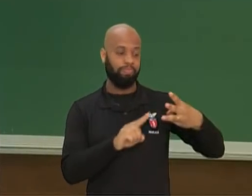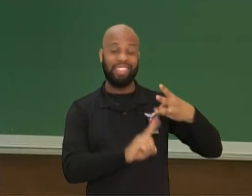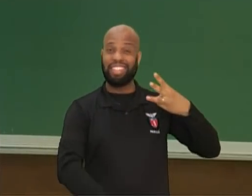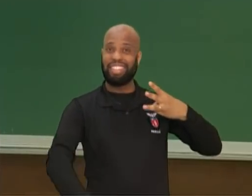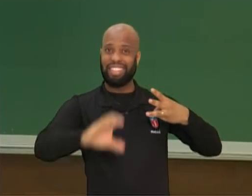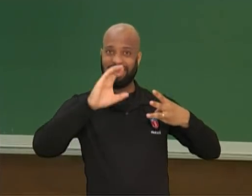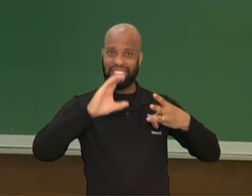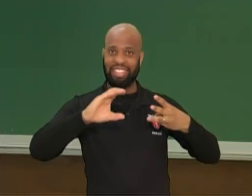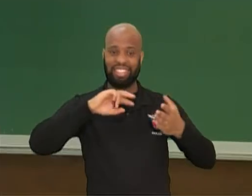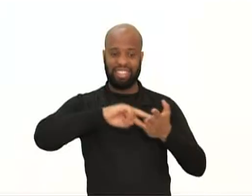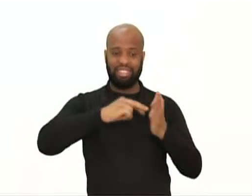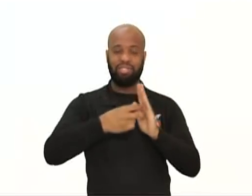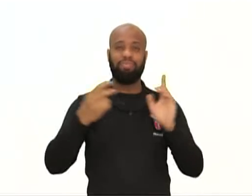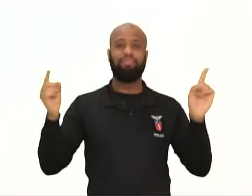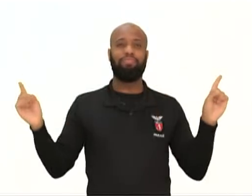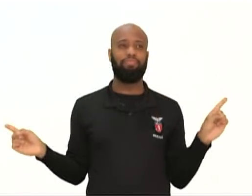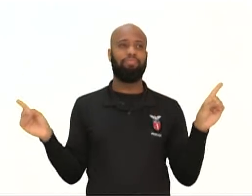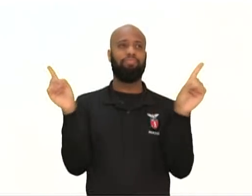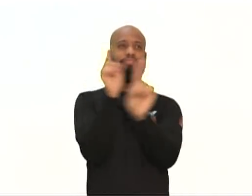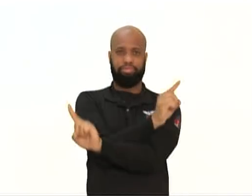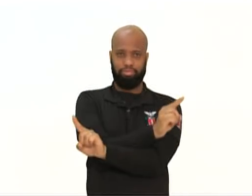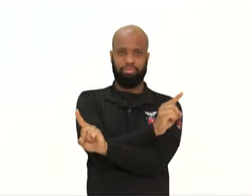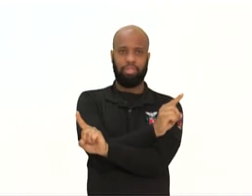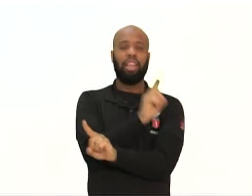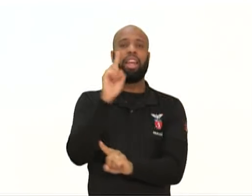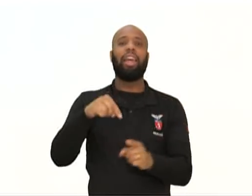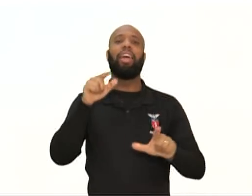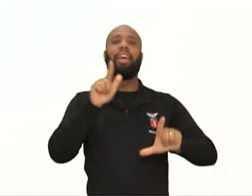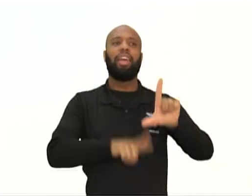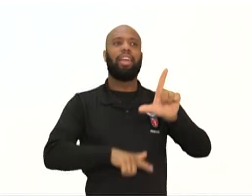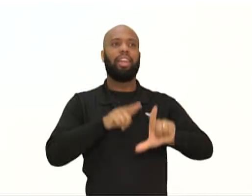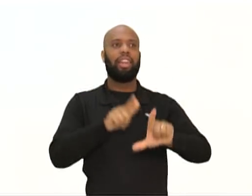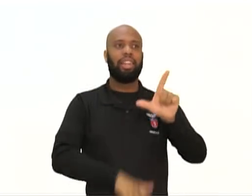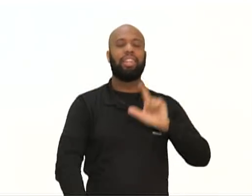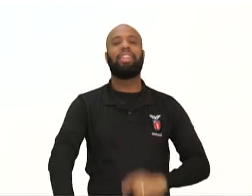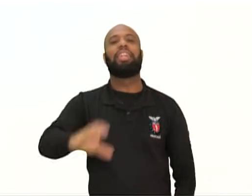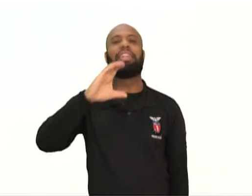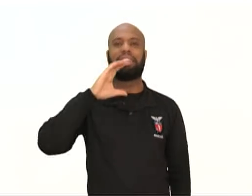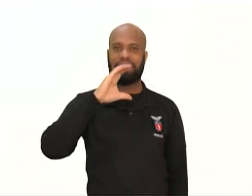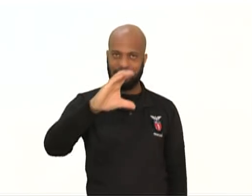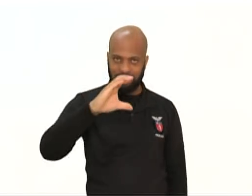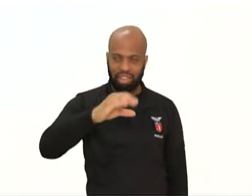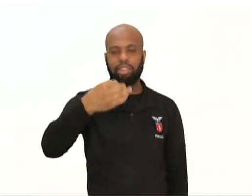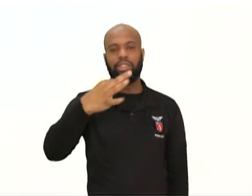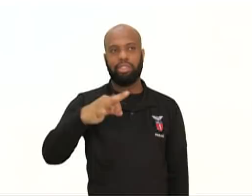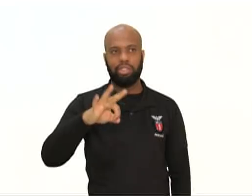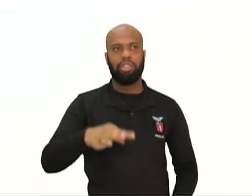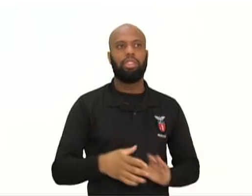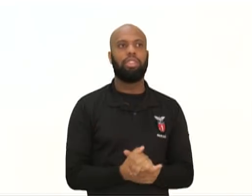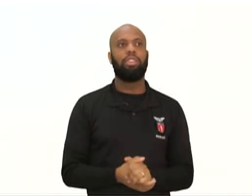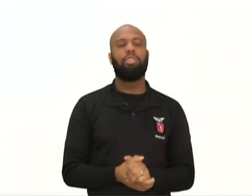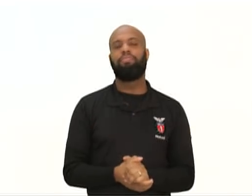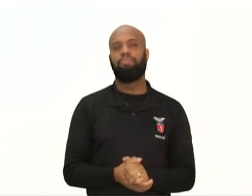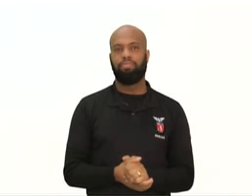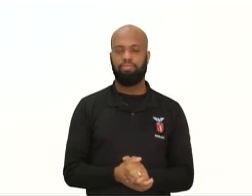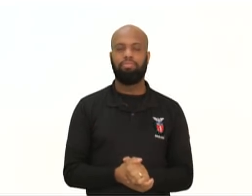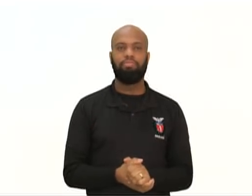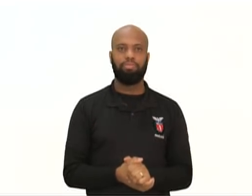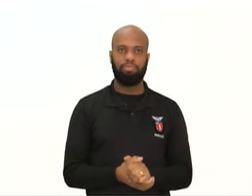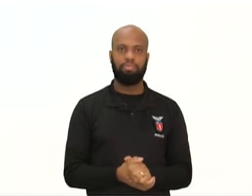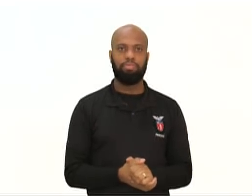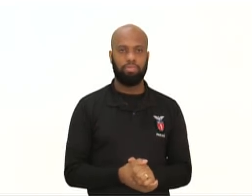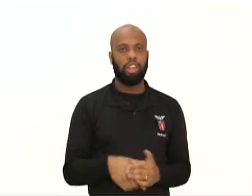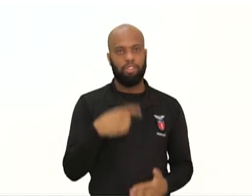Ideia de adversidade. Então, é a letra C. Letra C, ideia de